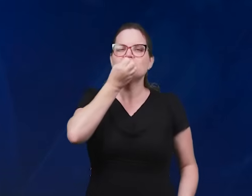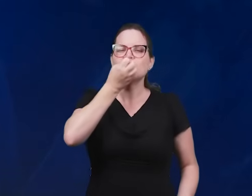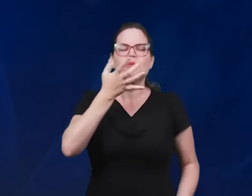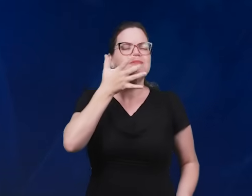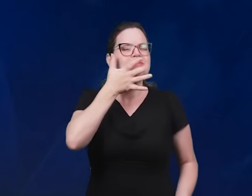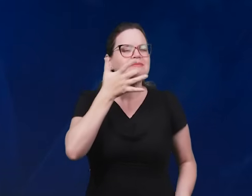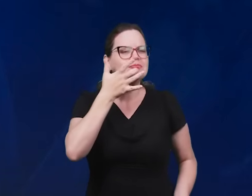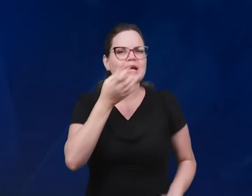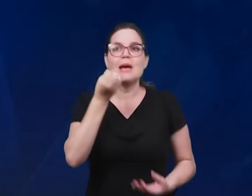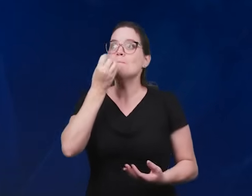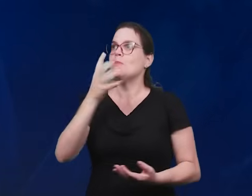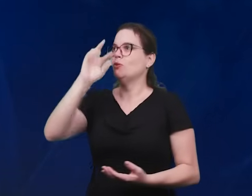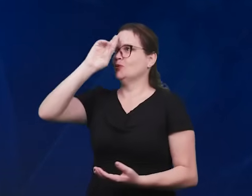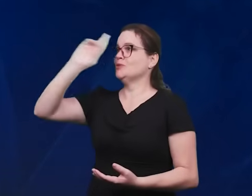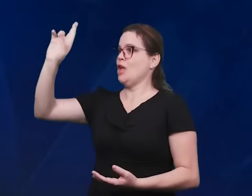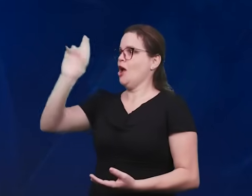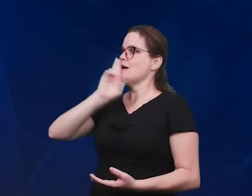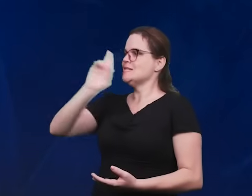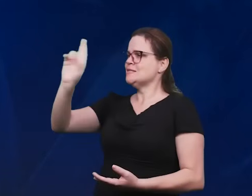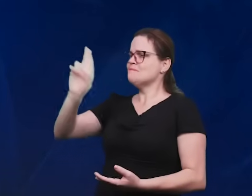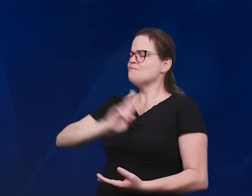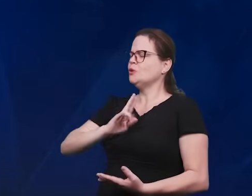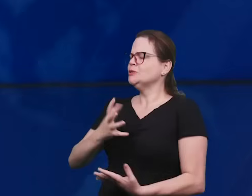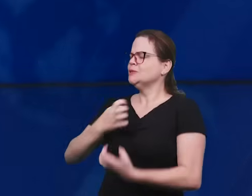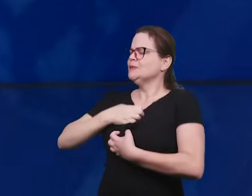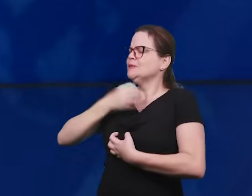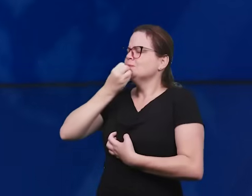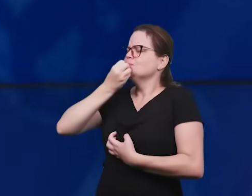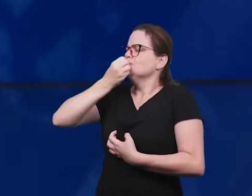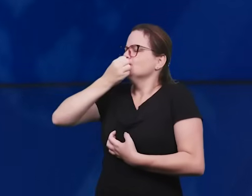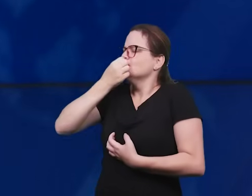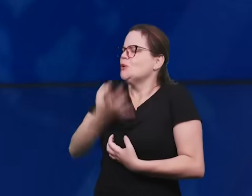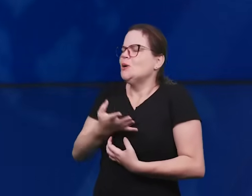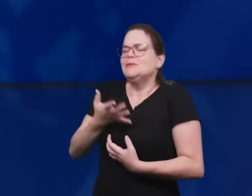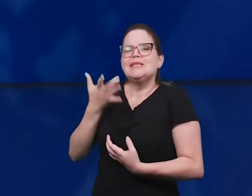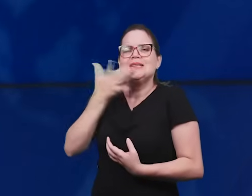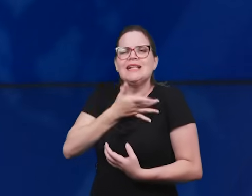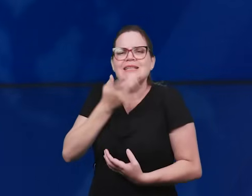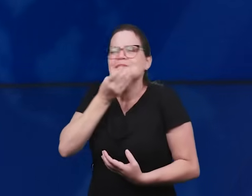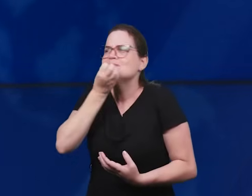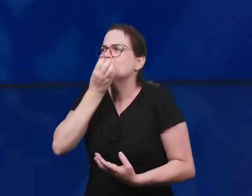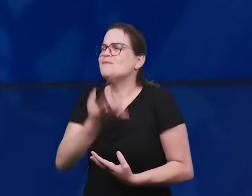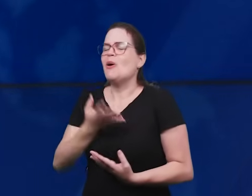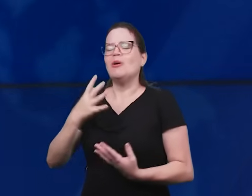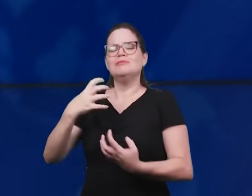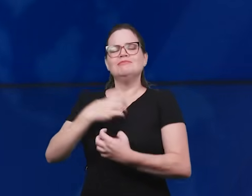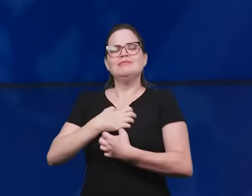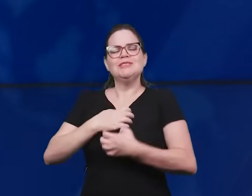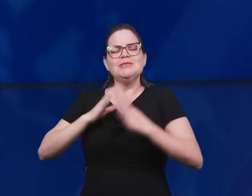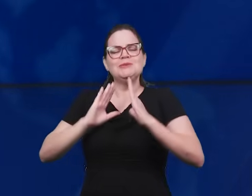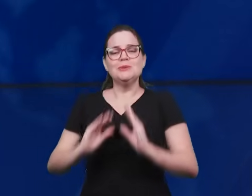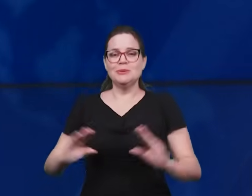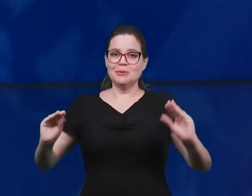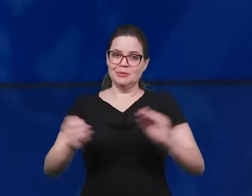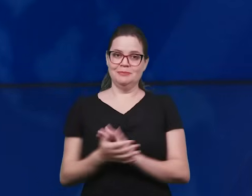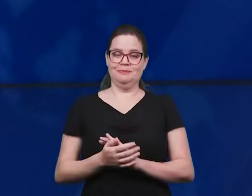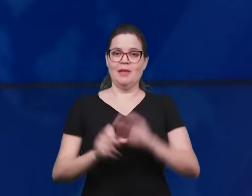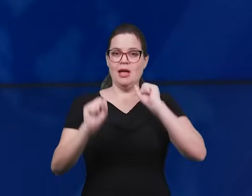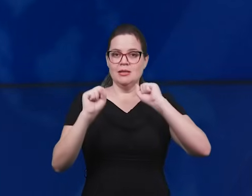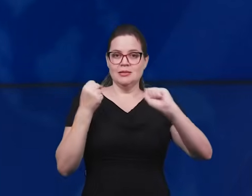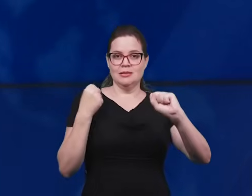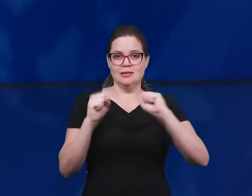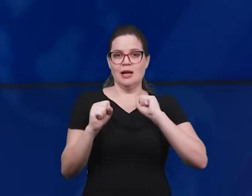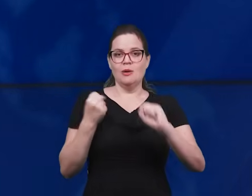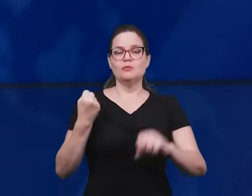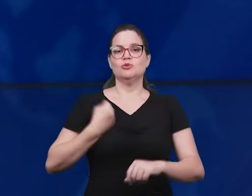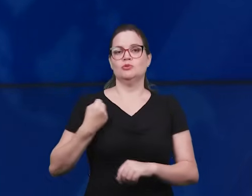de Deus a uma oração. O salmista, no livro de Salmos, capítulo 119, verso